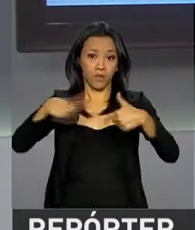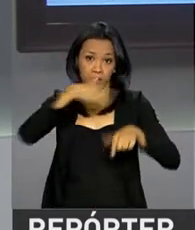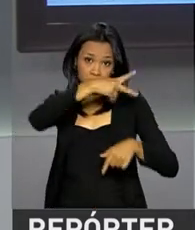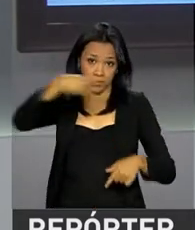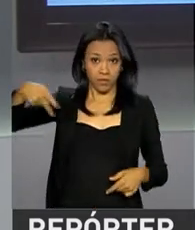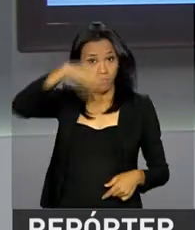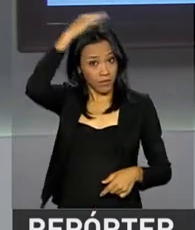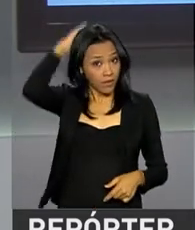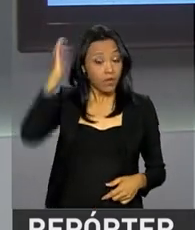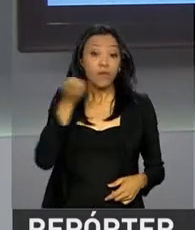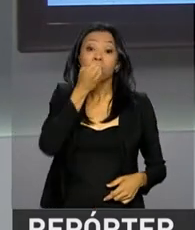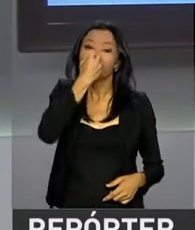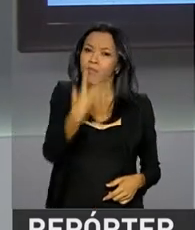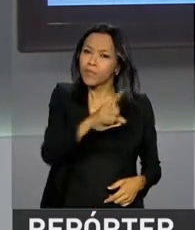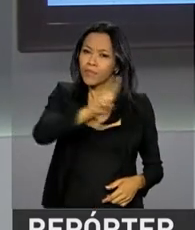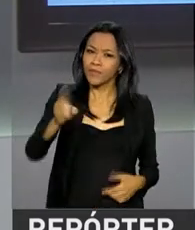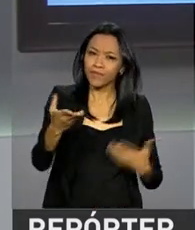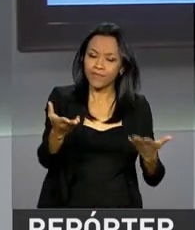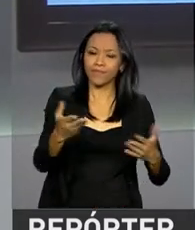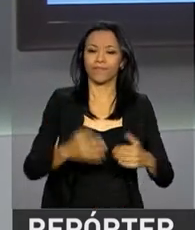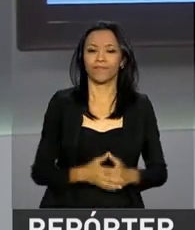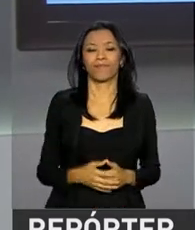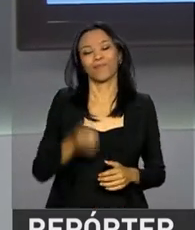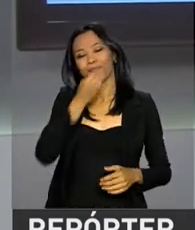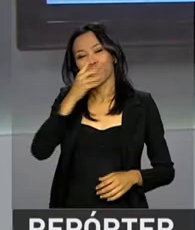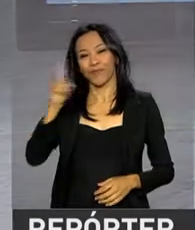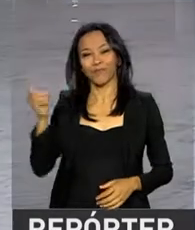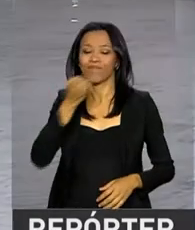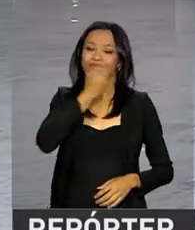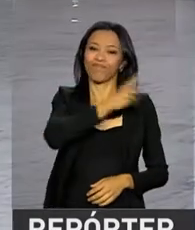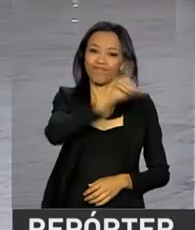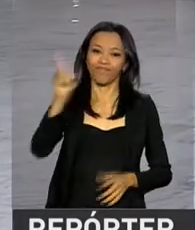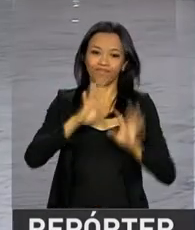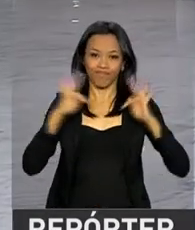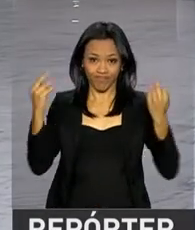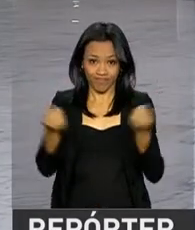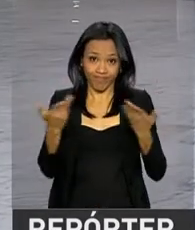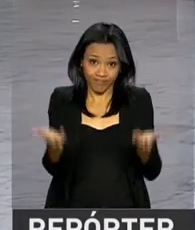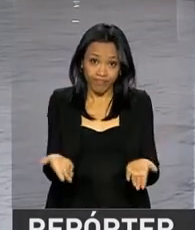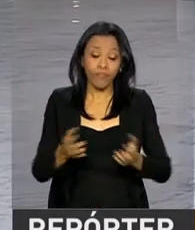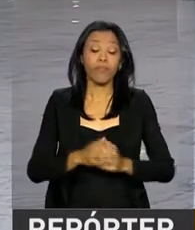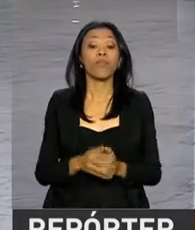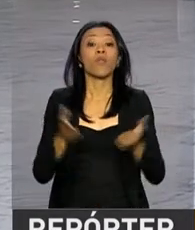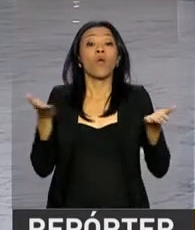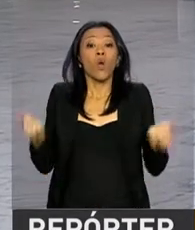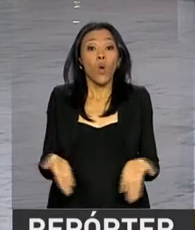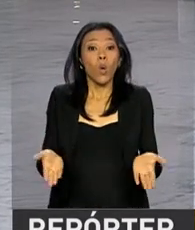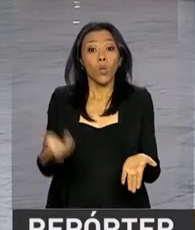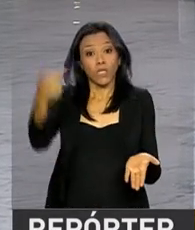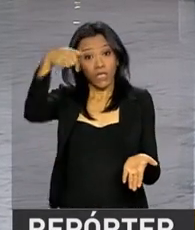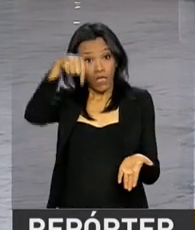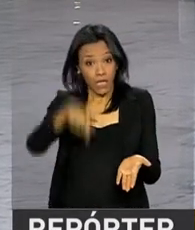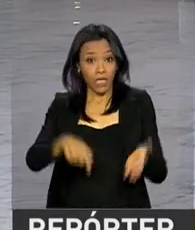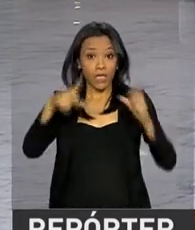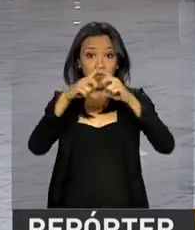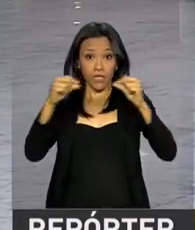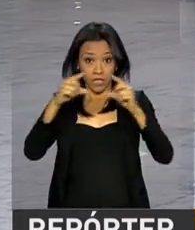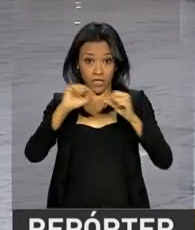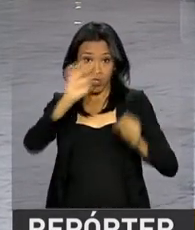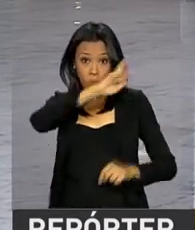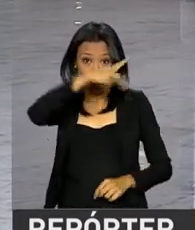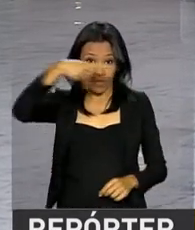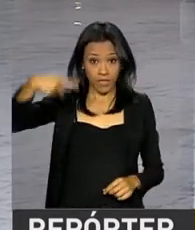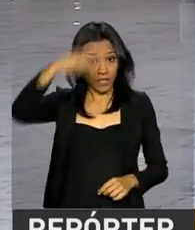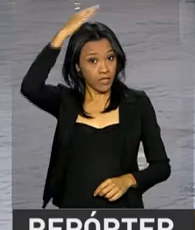lamarca bom dia pra você bom-dia thaíssa bom dia a todos olha thaíssa hoje aqui em brasília o presidente michel temer